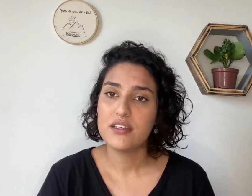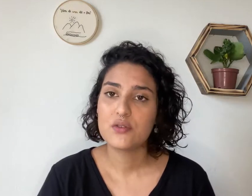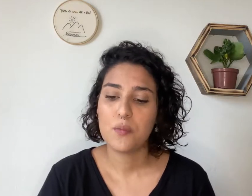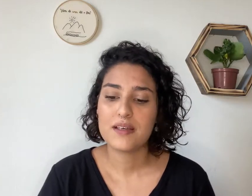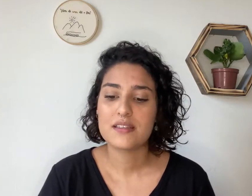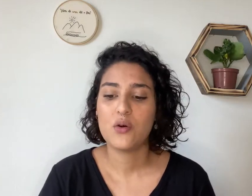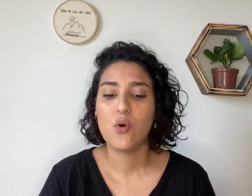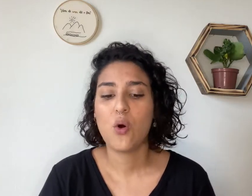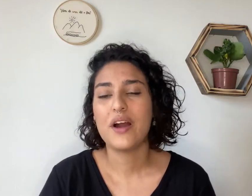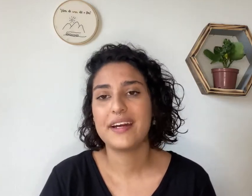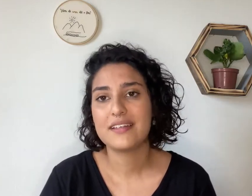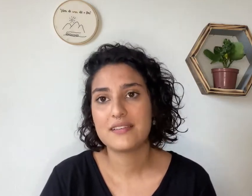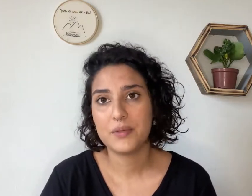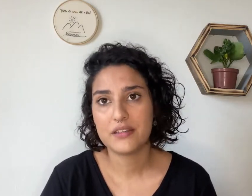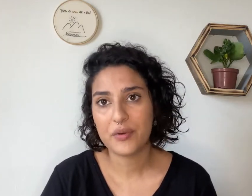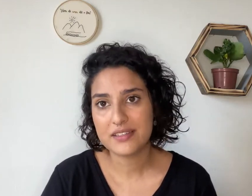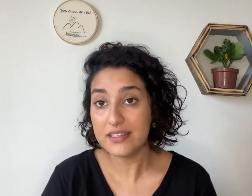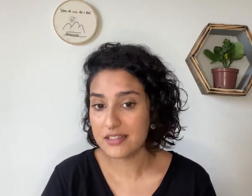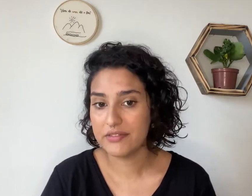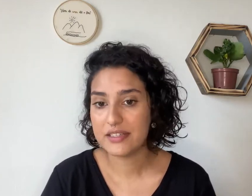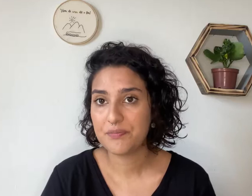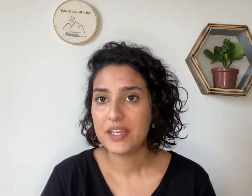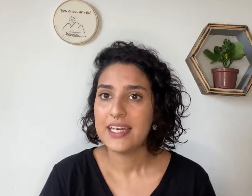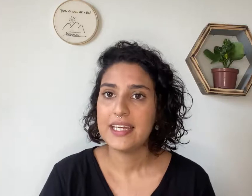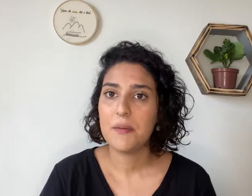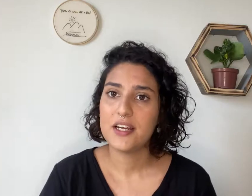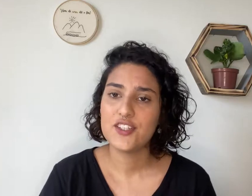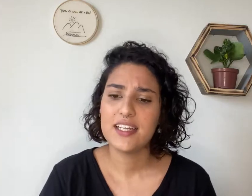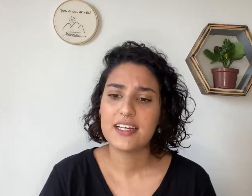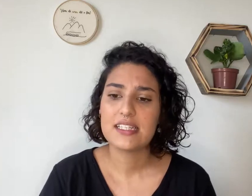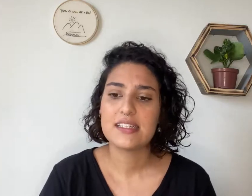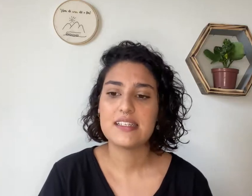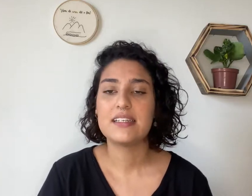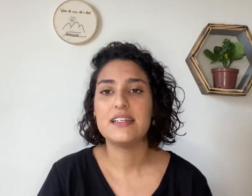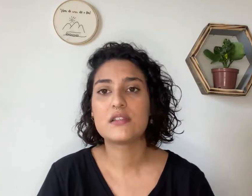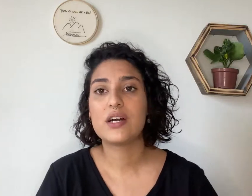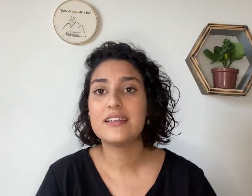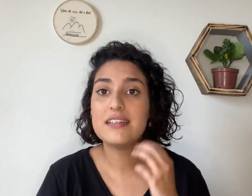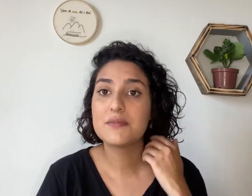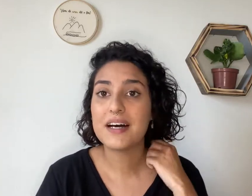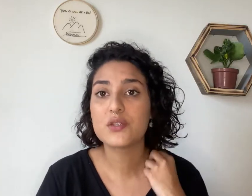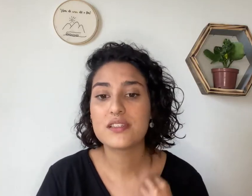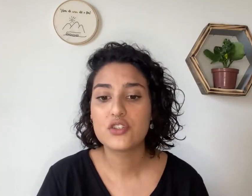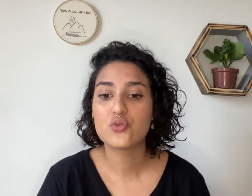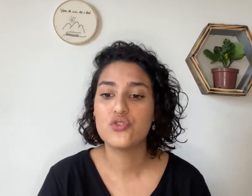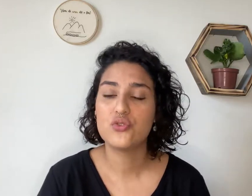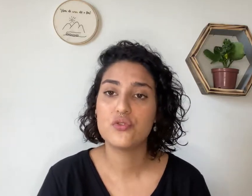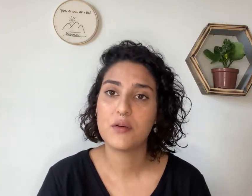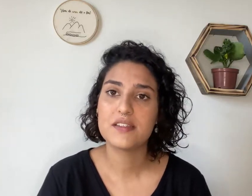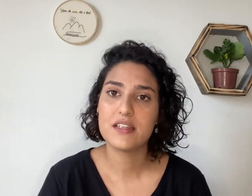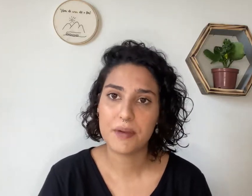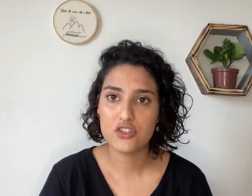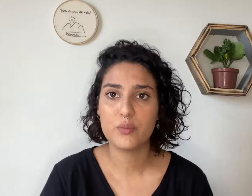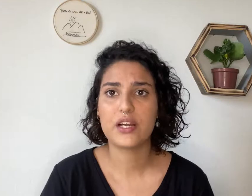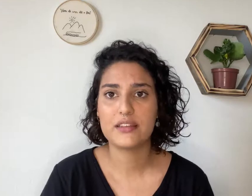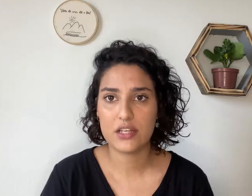e muita dessa ocupação ocorre em áreas ambientalmente sensíveis. E a partir da década de 60 que esses lugares eles passam a ser discutidos de